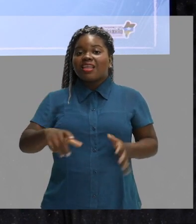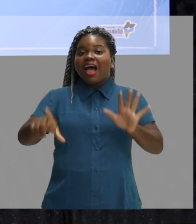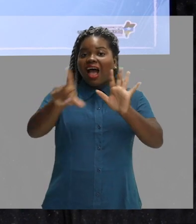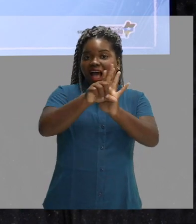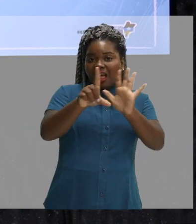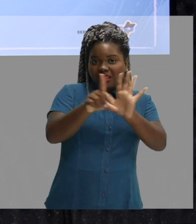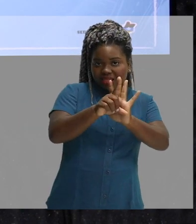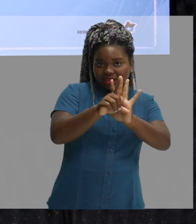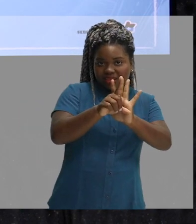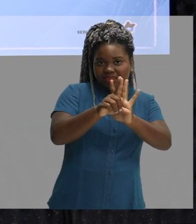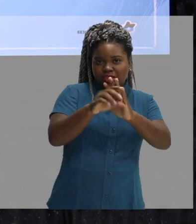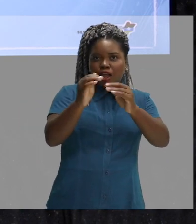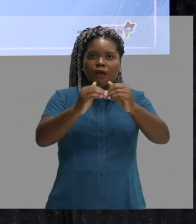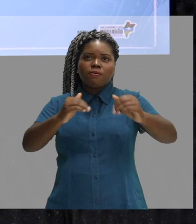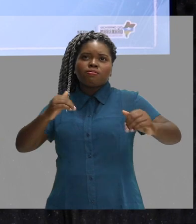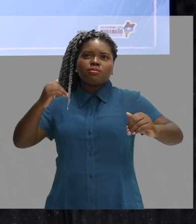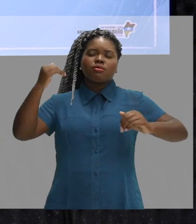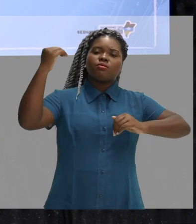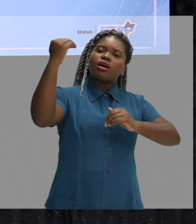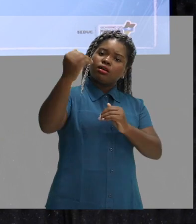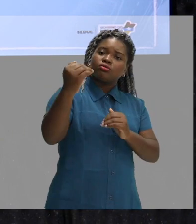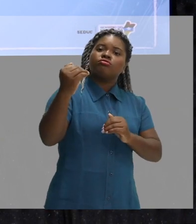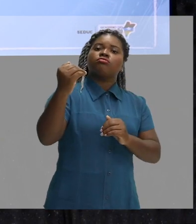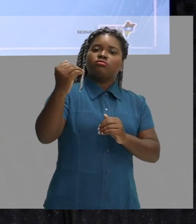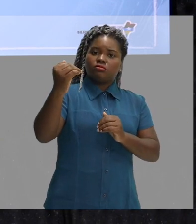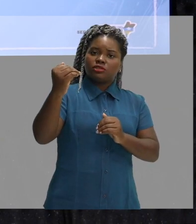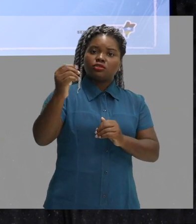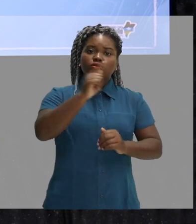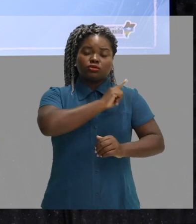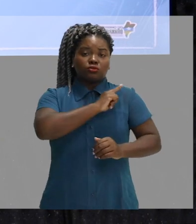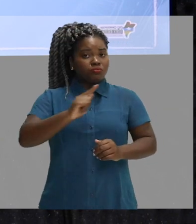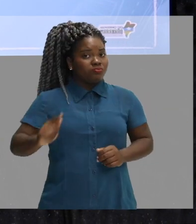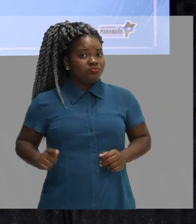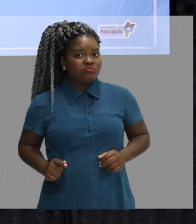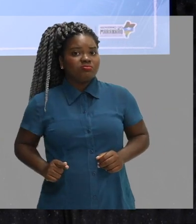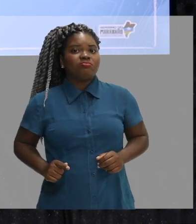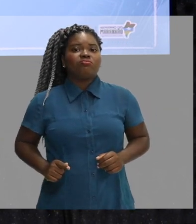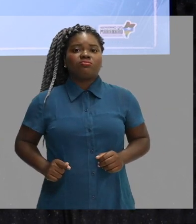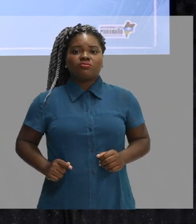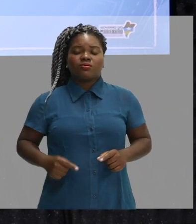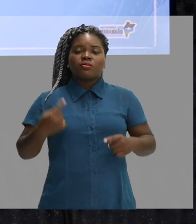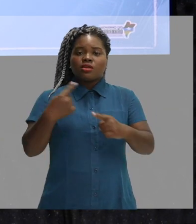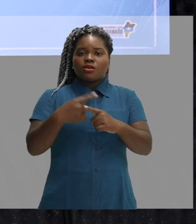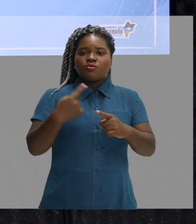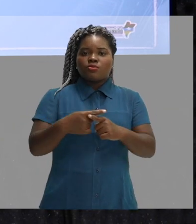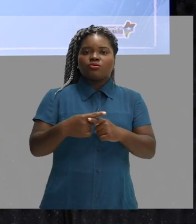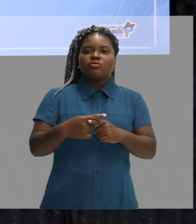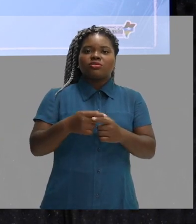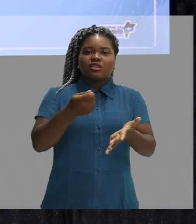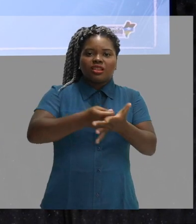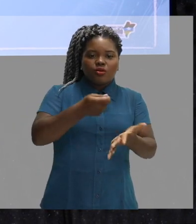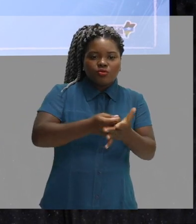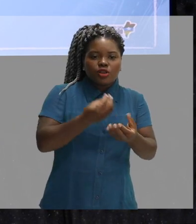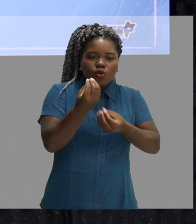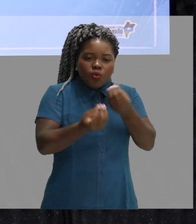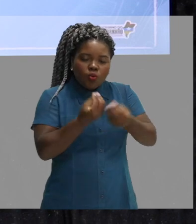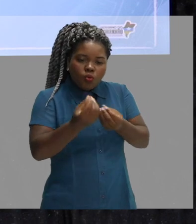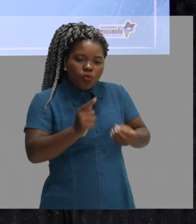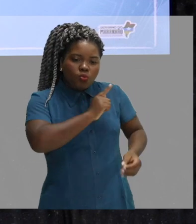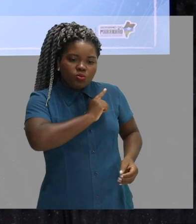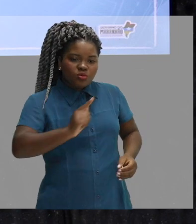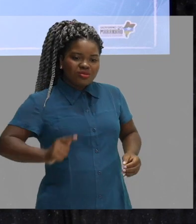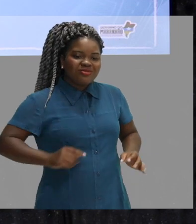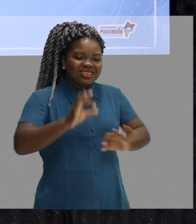rei. A lei é maior do que o governante, porque ela determina como o governante